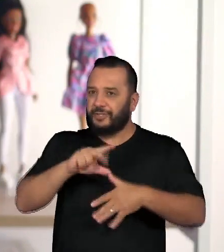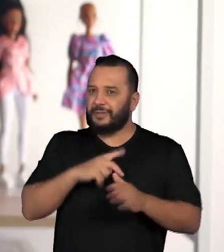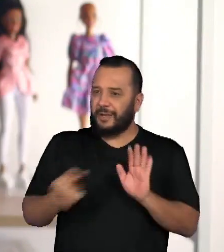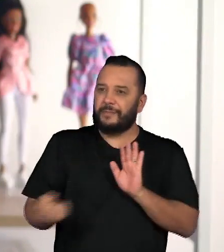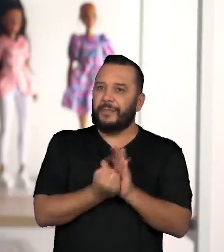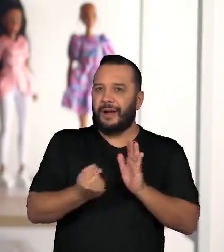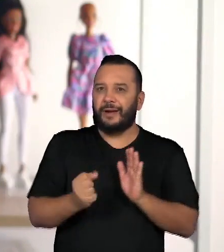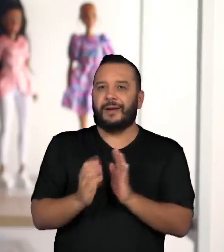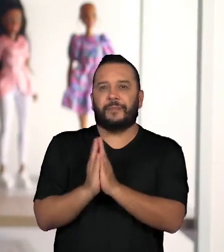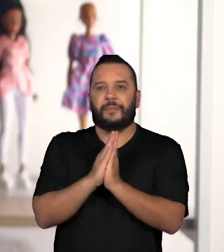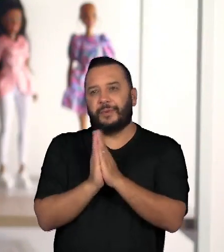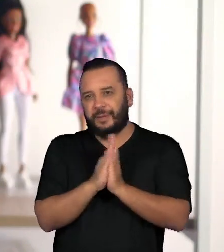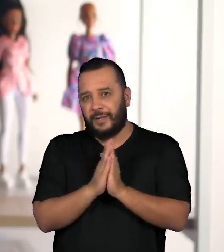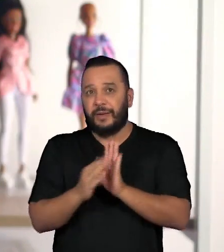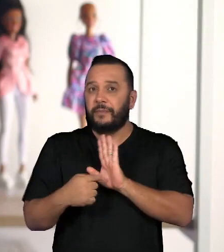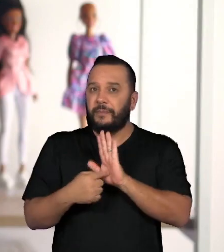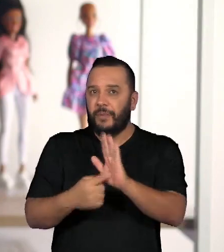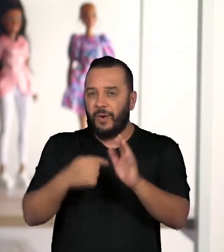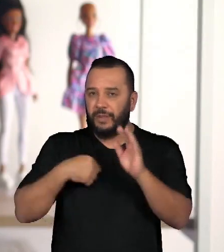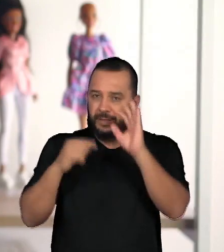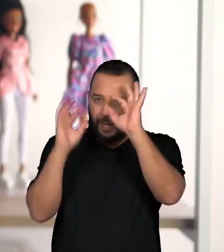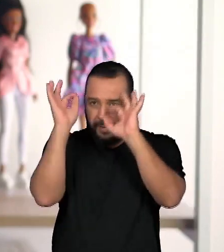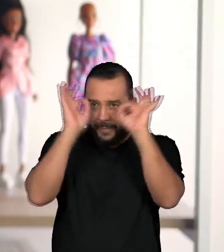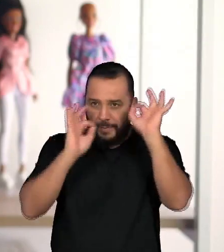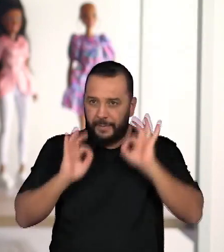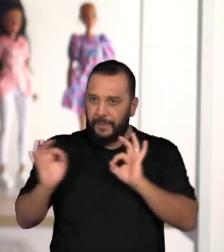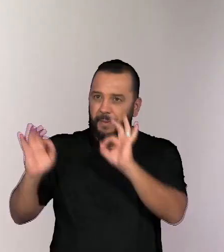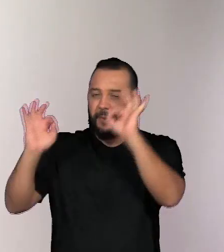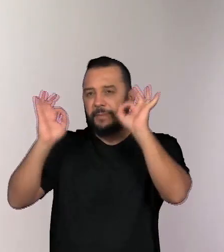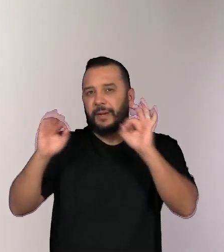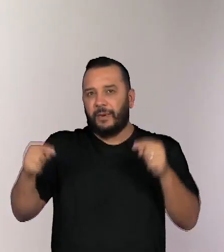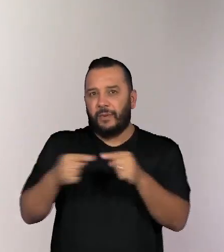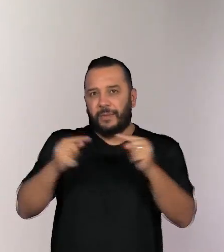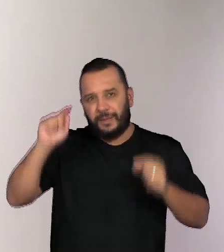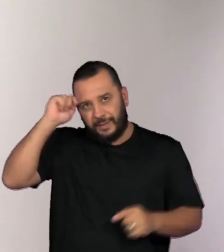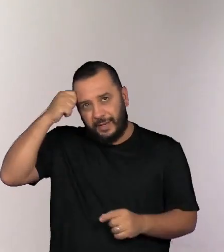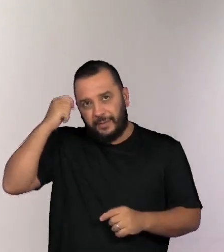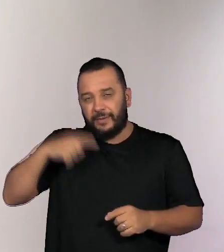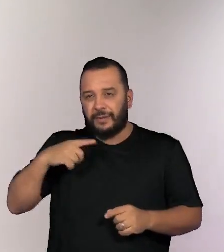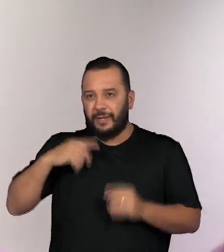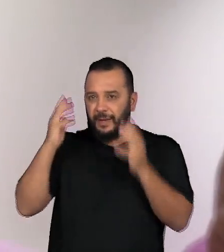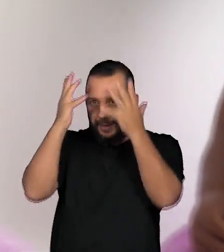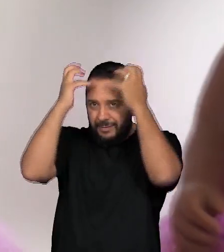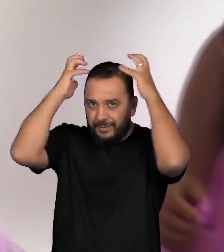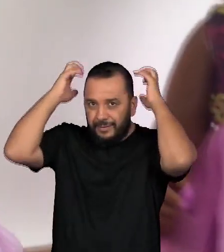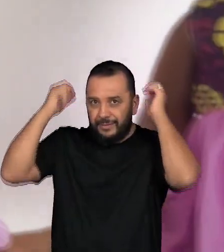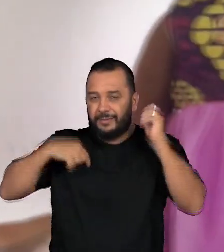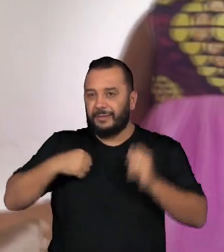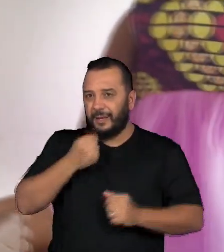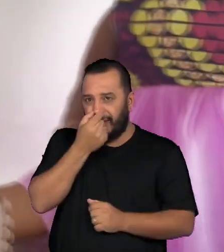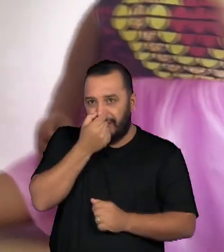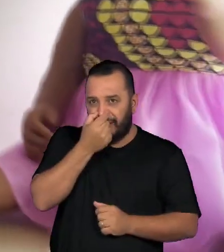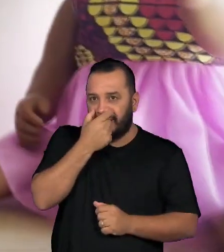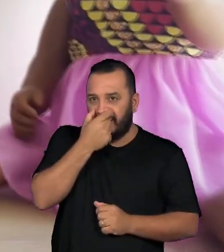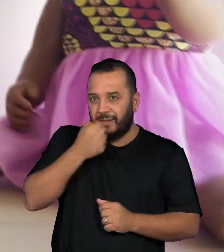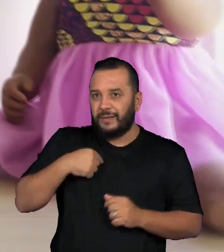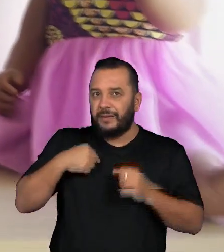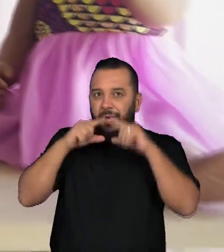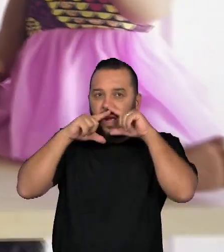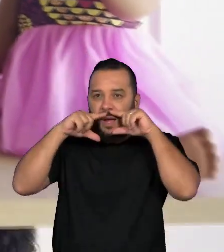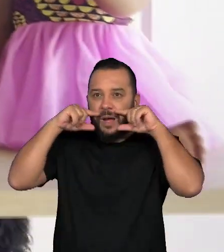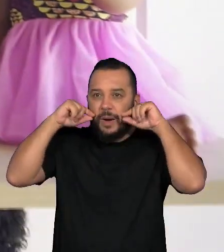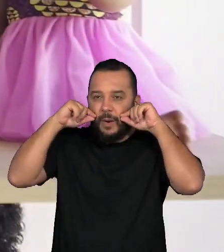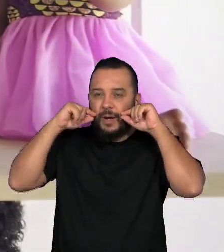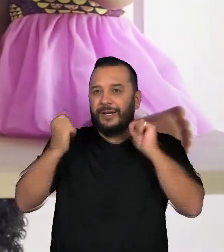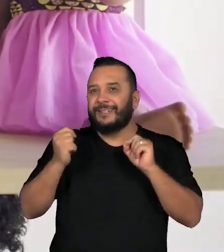que traz os nossos traços fenotipados, né? Então ela tem sim o cabelo crespo, tem sim o nariz mais largo, tem a boca maior,